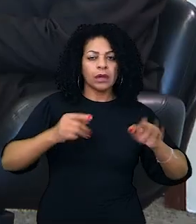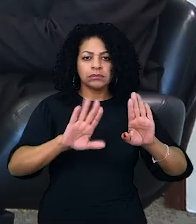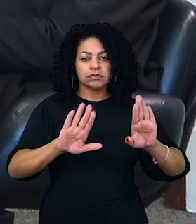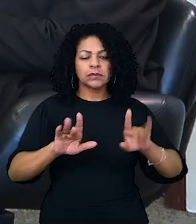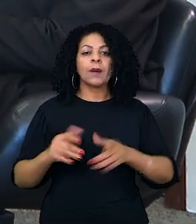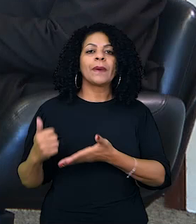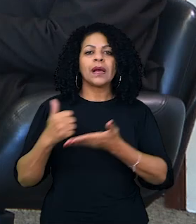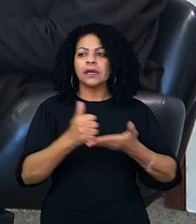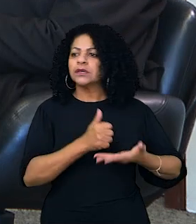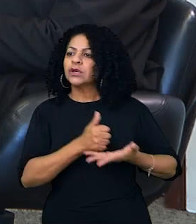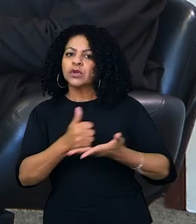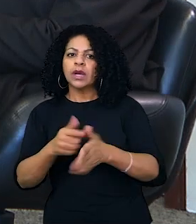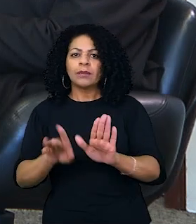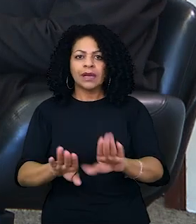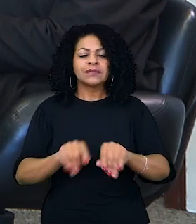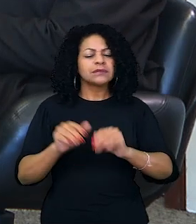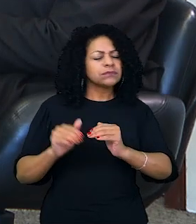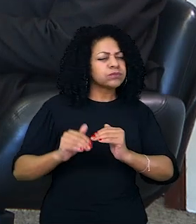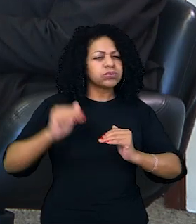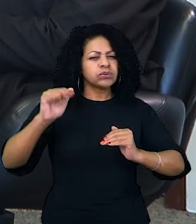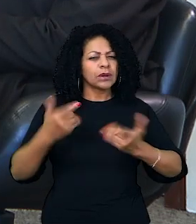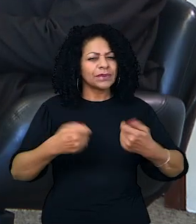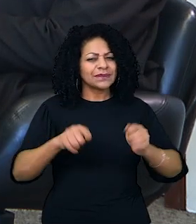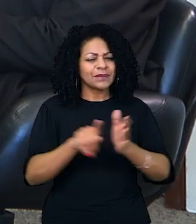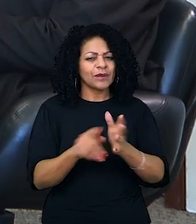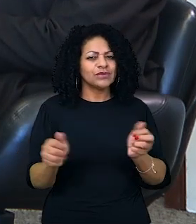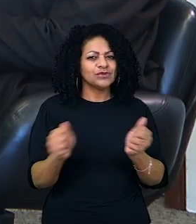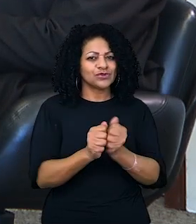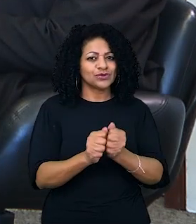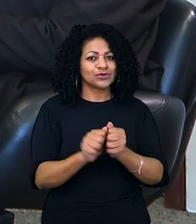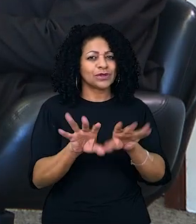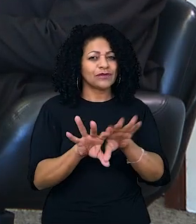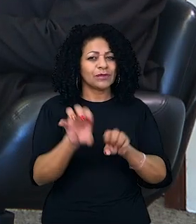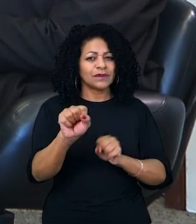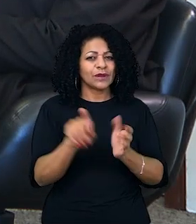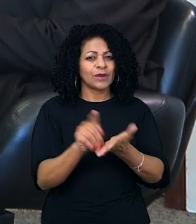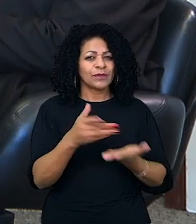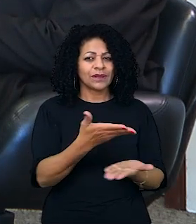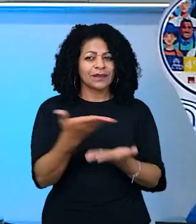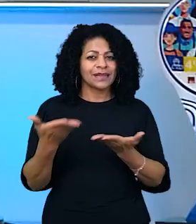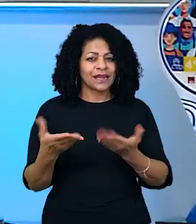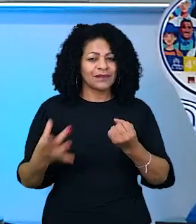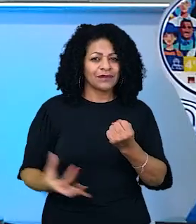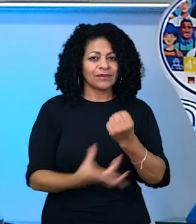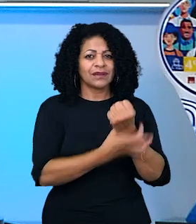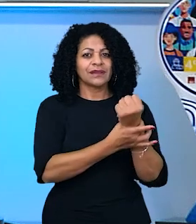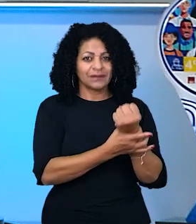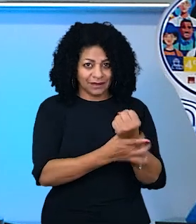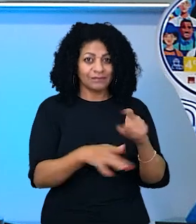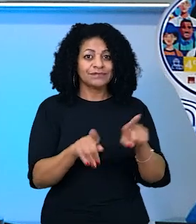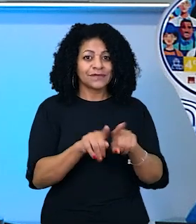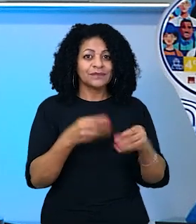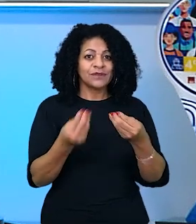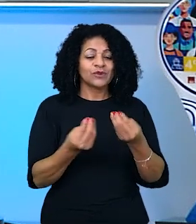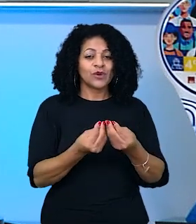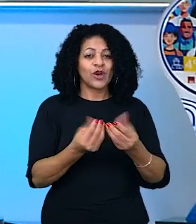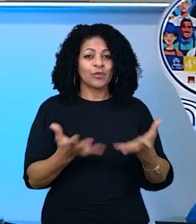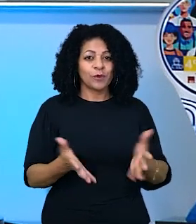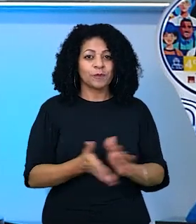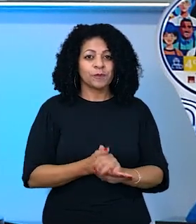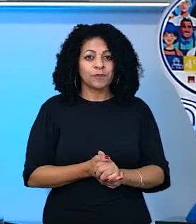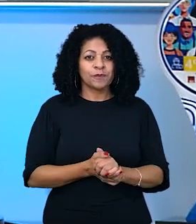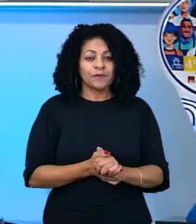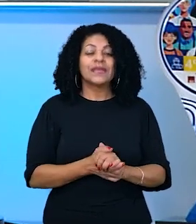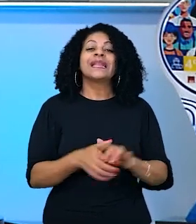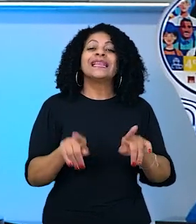Os sindicatos, para além de denunciar, precisam fazer parte da formação da cultura de segurança. Há sindicatos que fazem encontros de segurança,